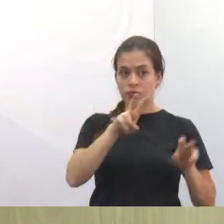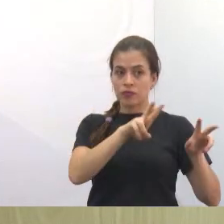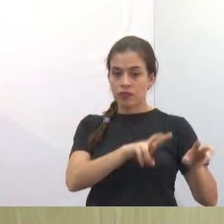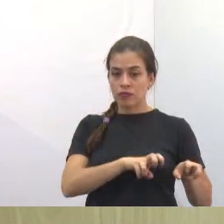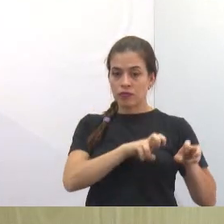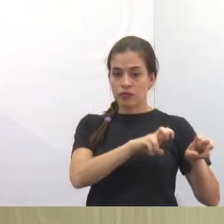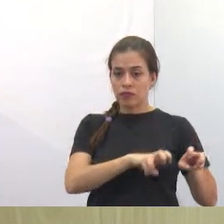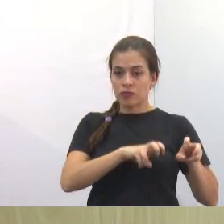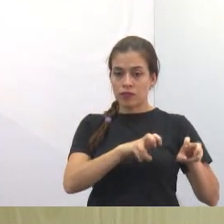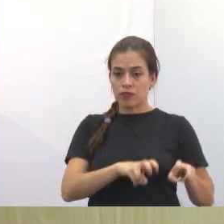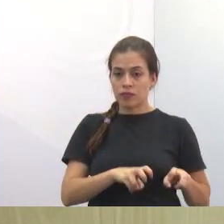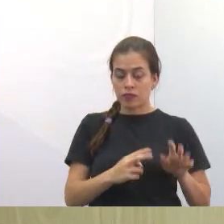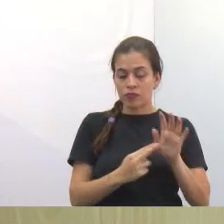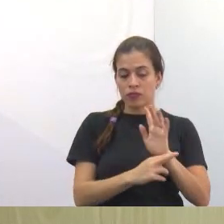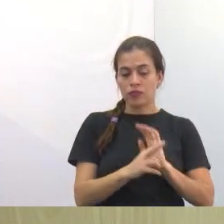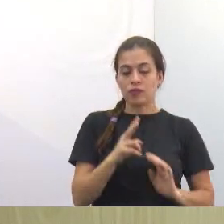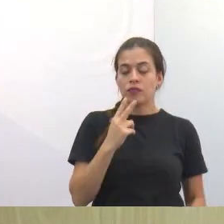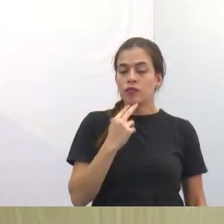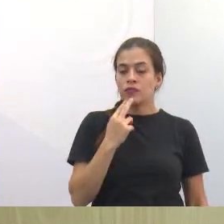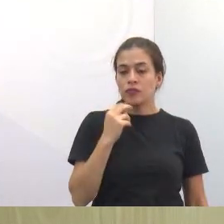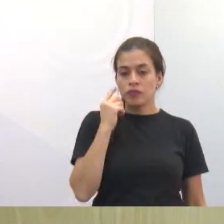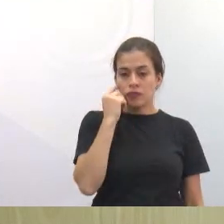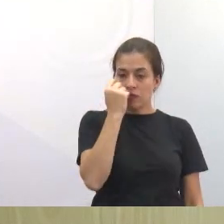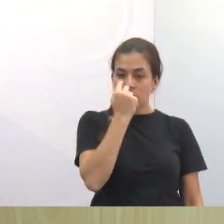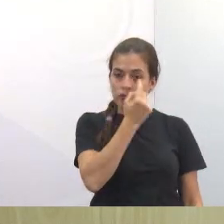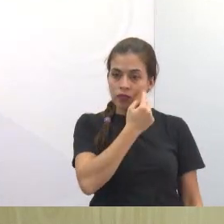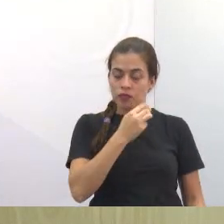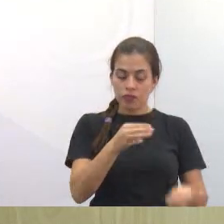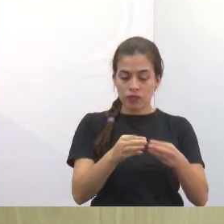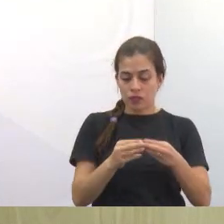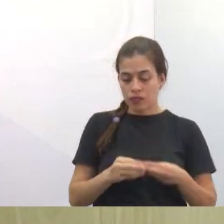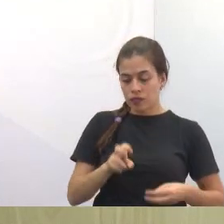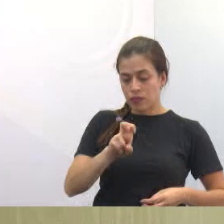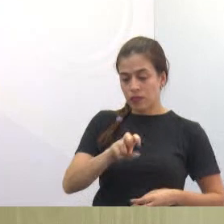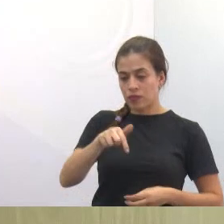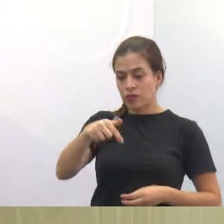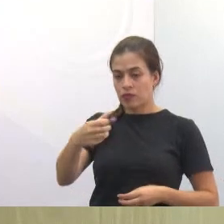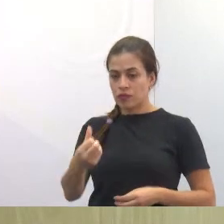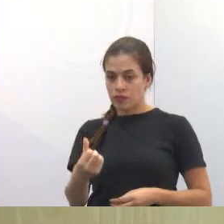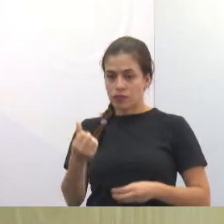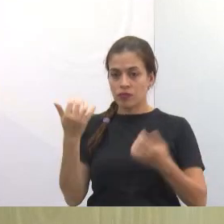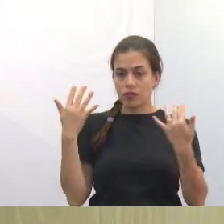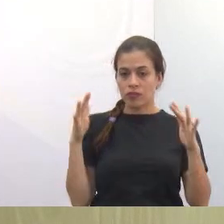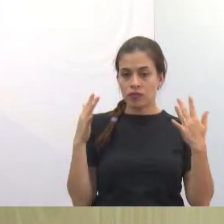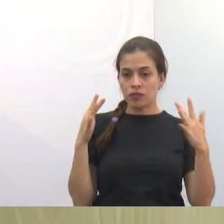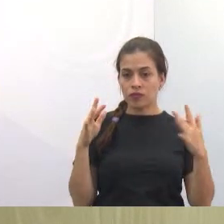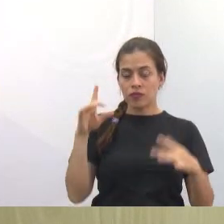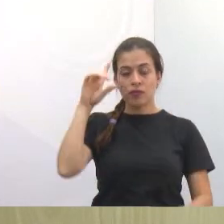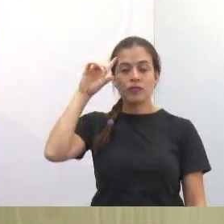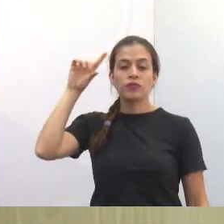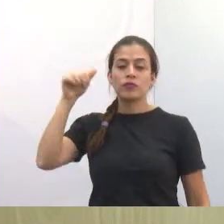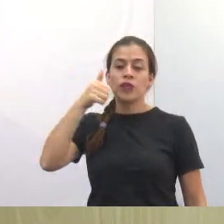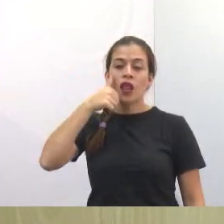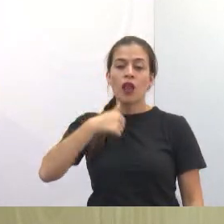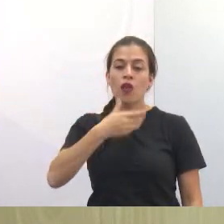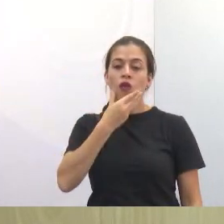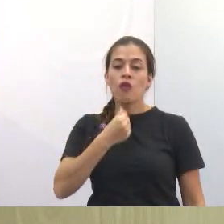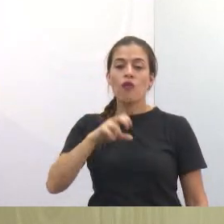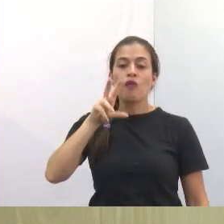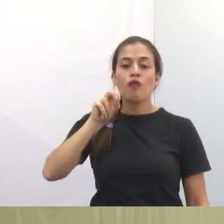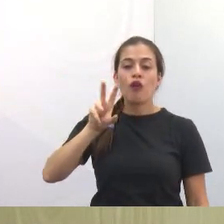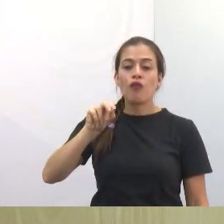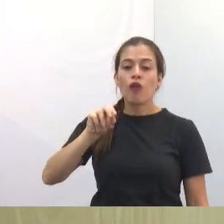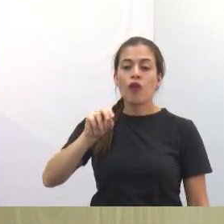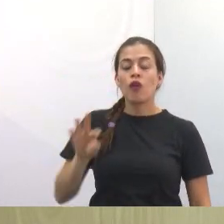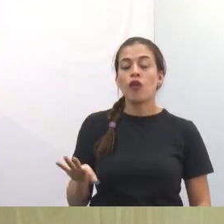de julho. Autoria Valmir do Parque Meia Lua. Moção 576. Registro de transcurso do Dia dos Avós, celebrado em 26 de julho.